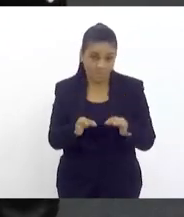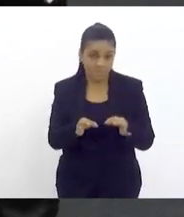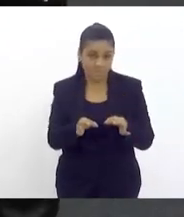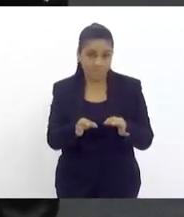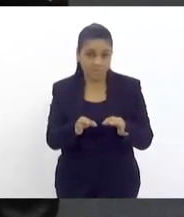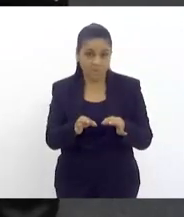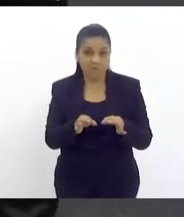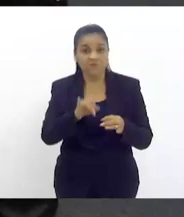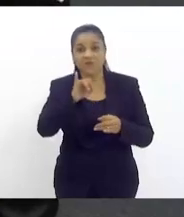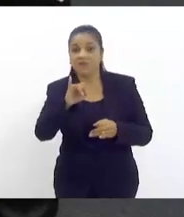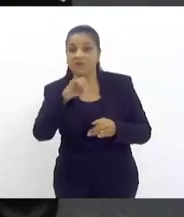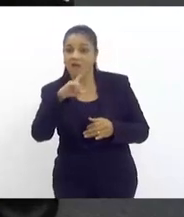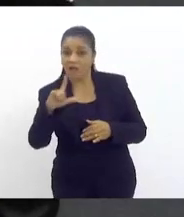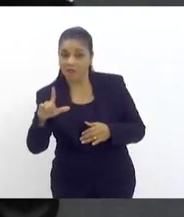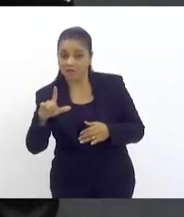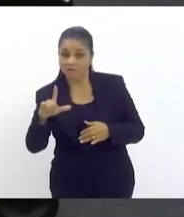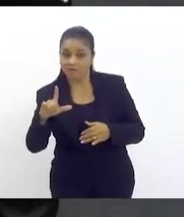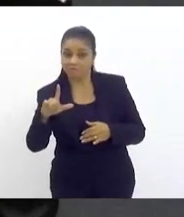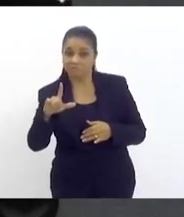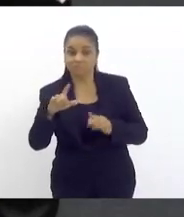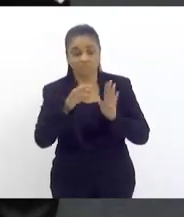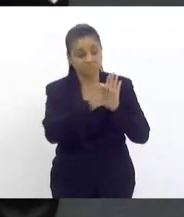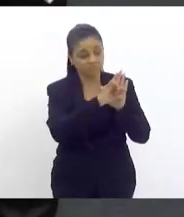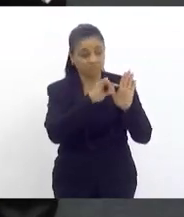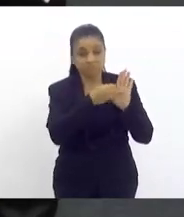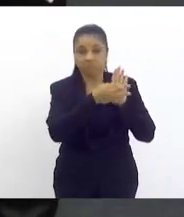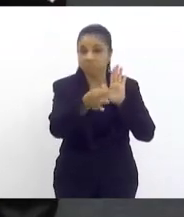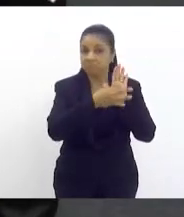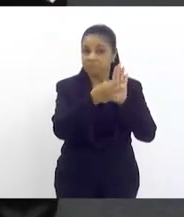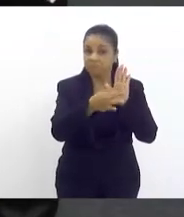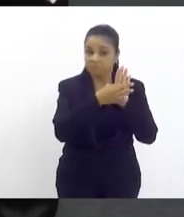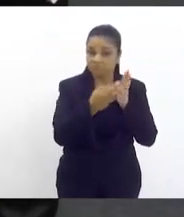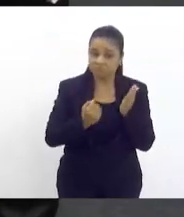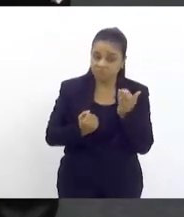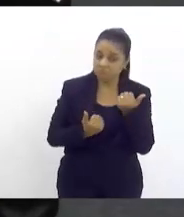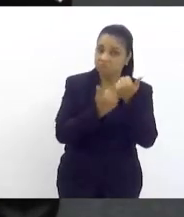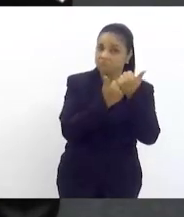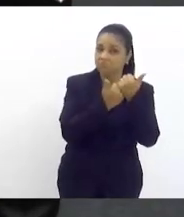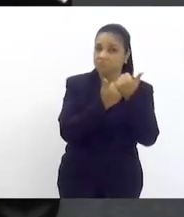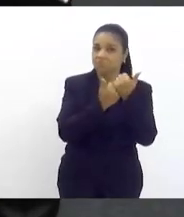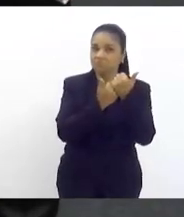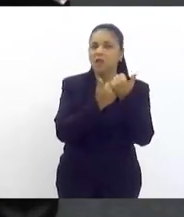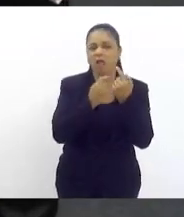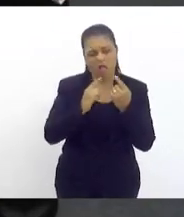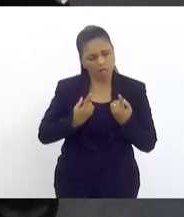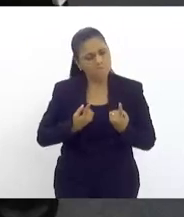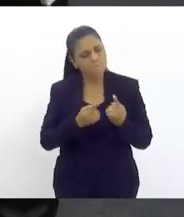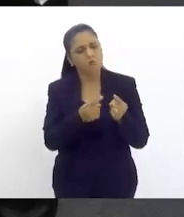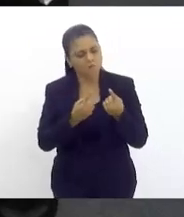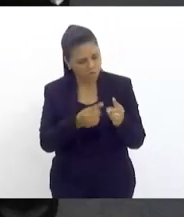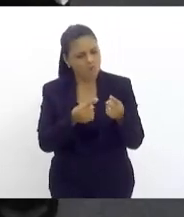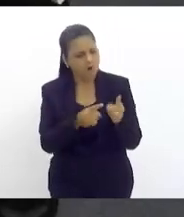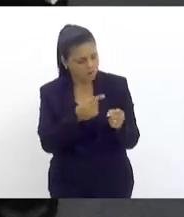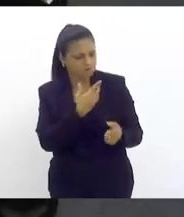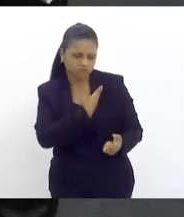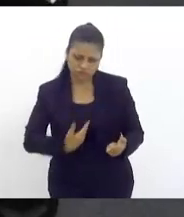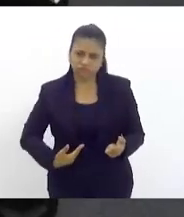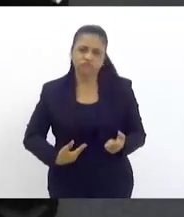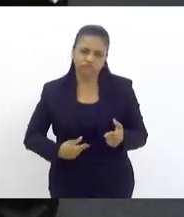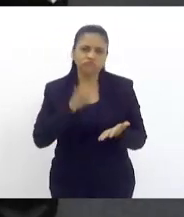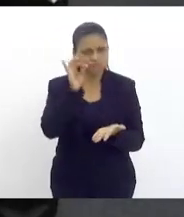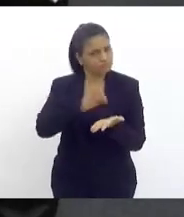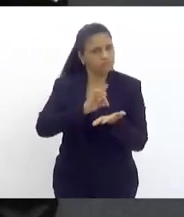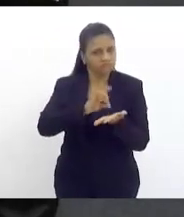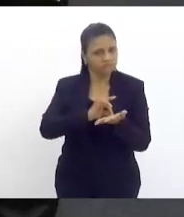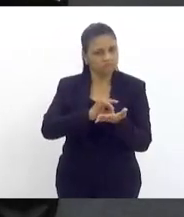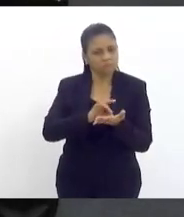IL recebesse um parecer favorável. Isso é, sim, uma provocação ao governador do Estado, que vai decidir